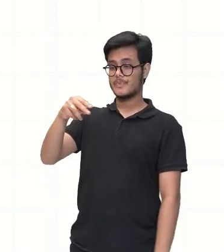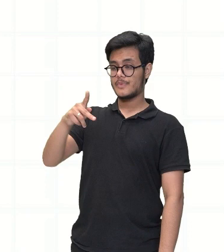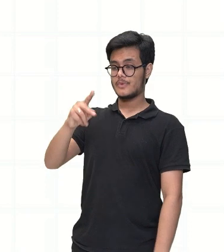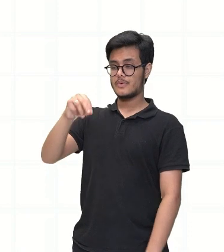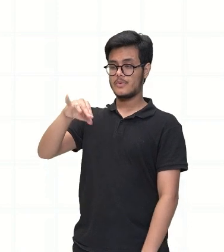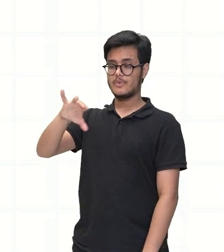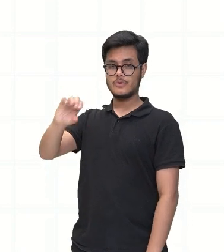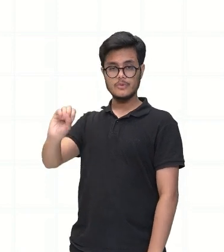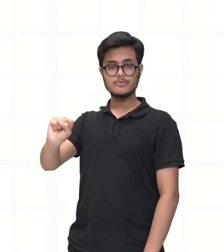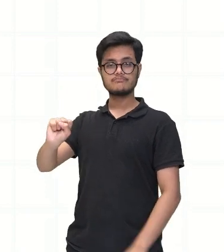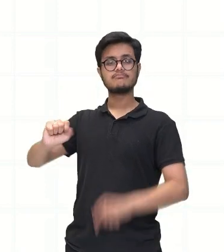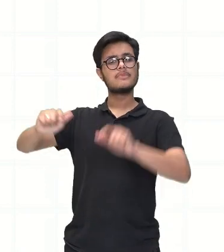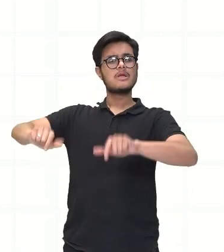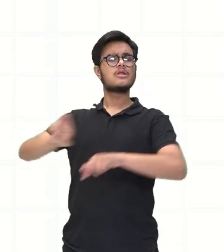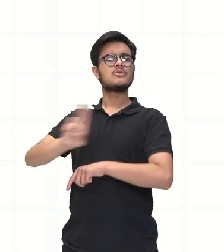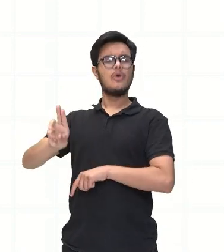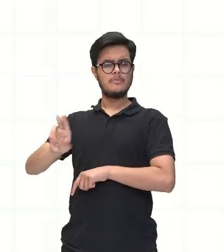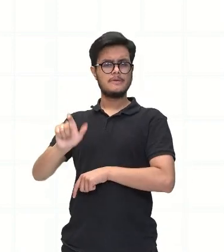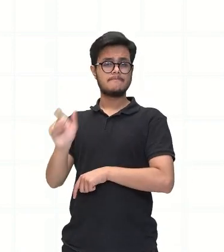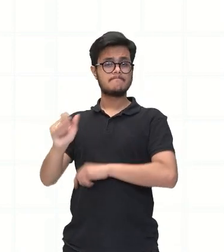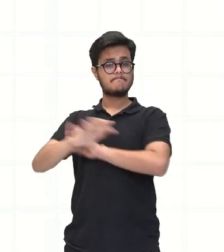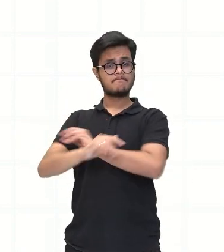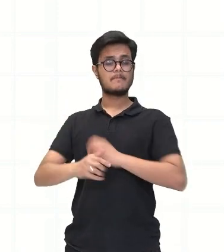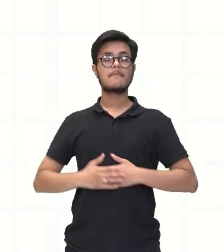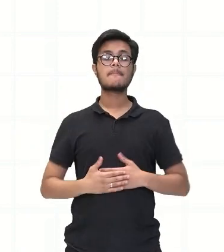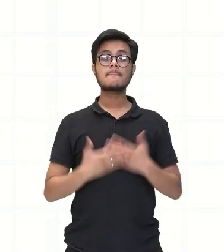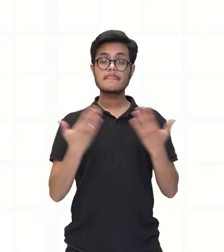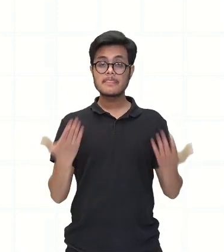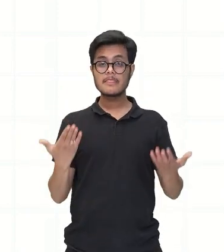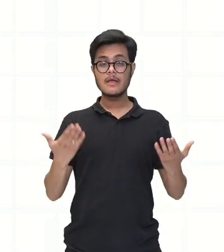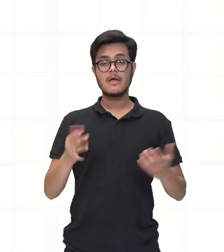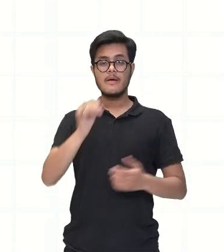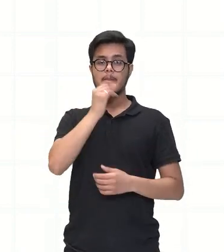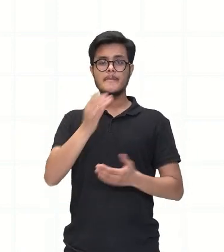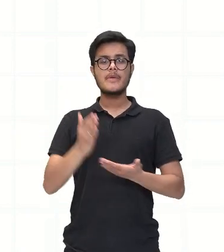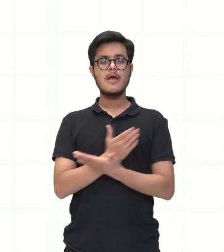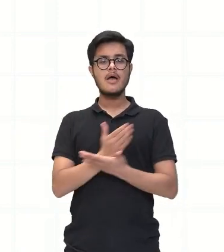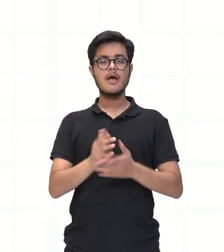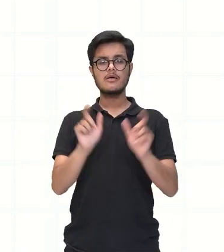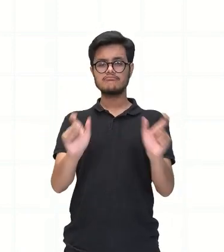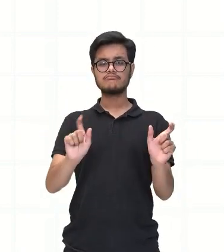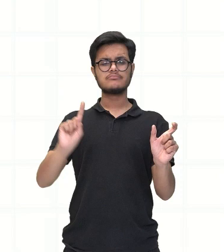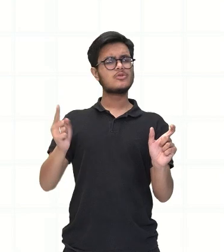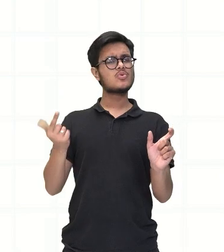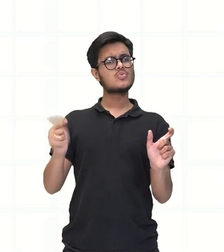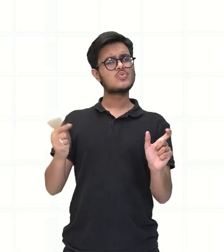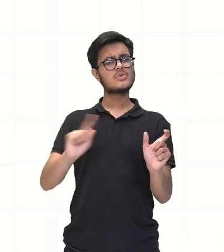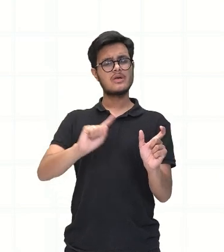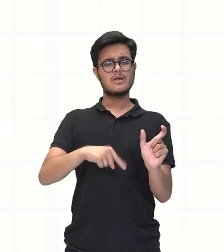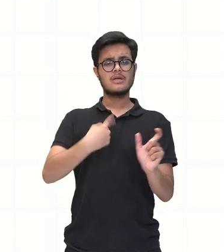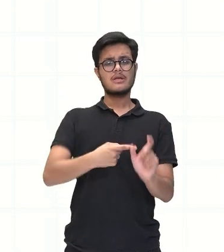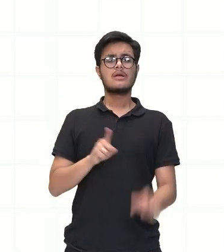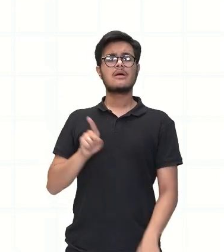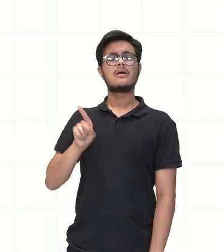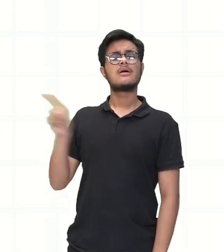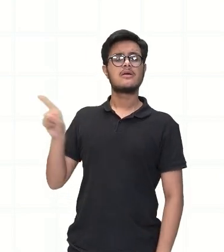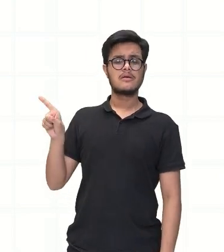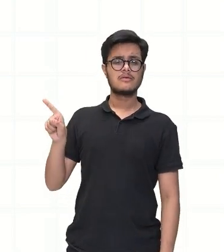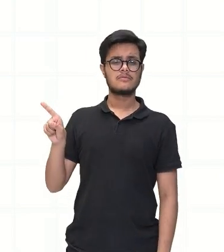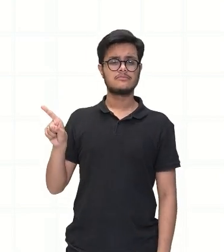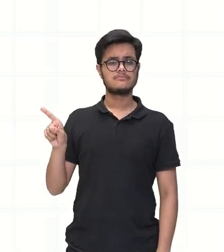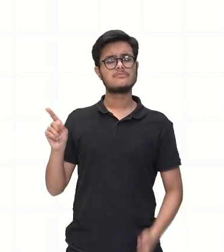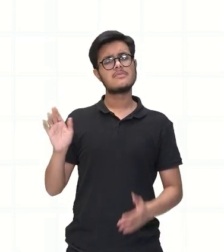os outros topônimos compostos escrevem-se com elementos separados e não empregam hífen. O nome Guiné-Bissau é